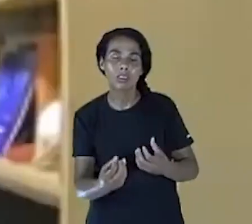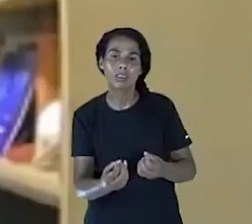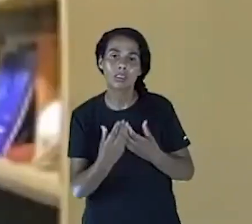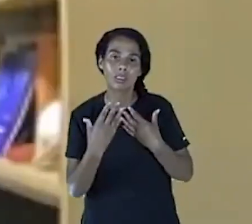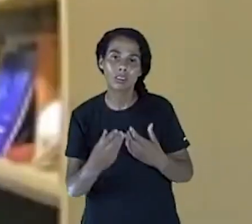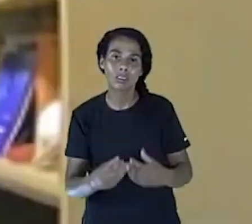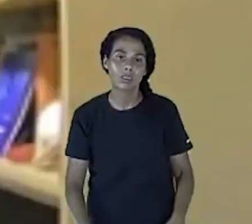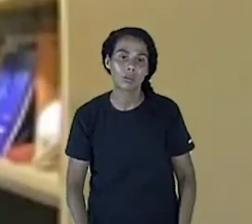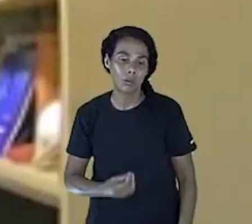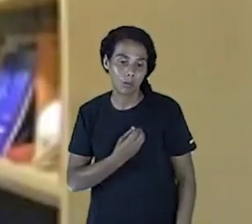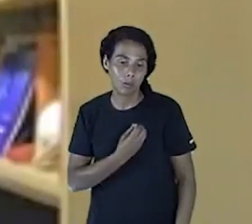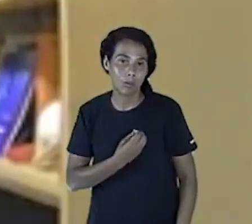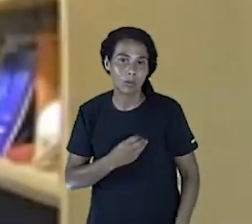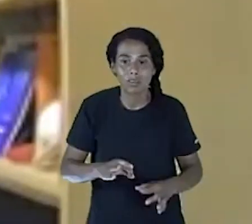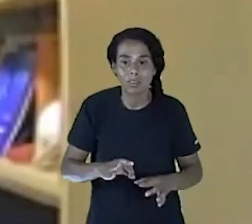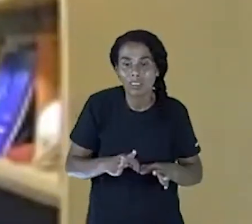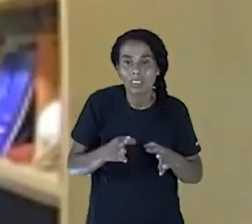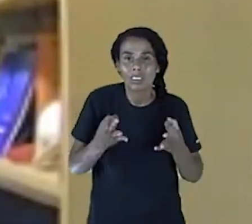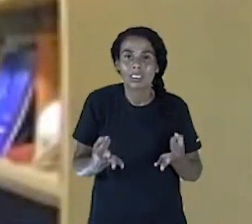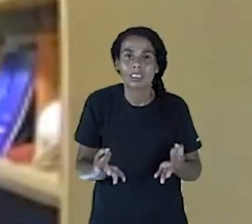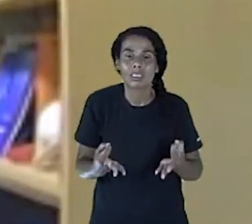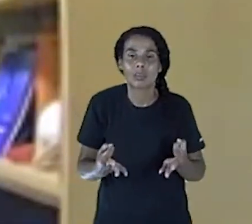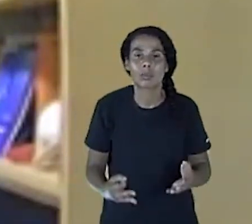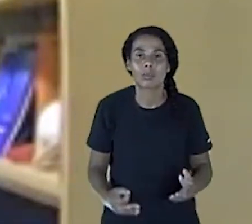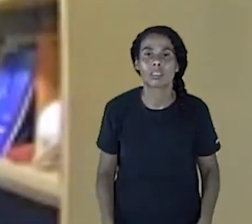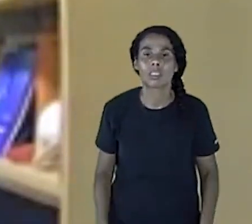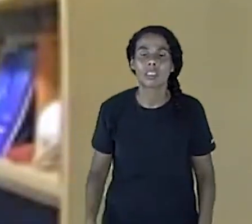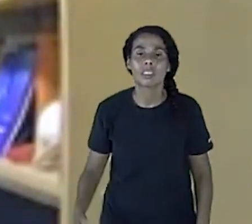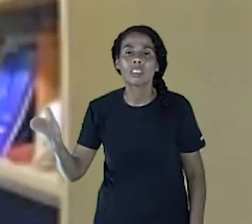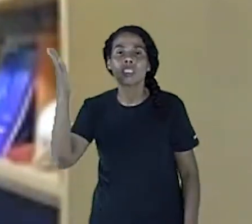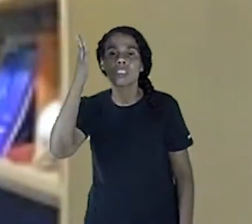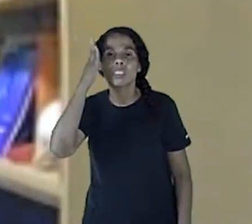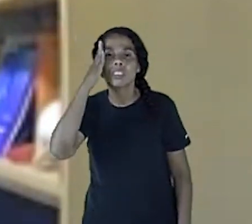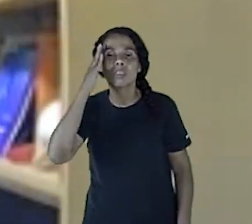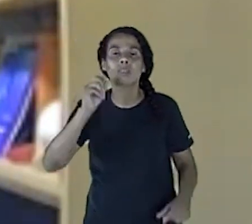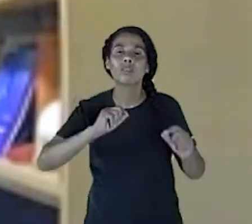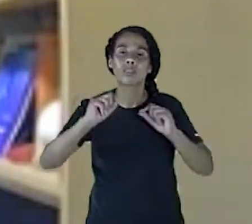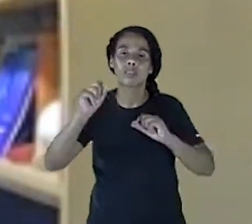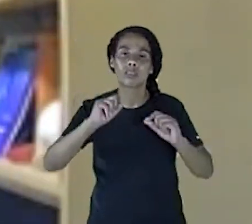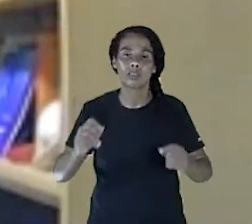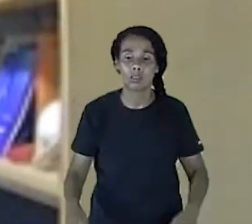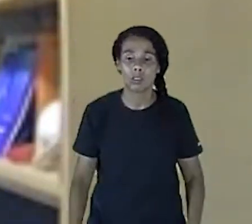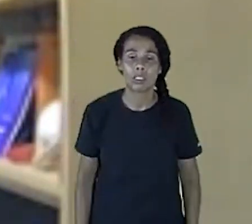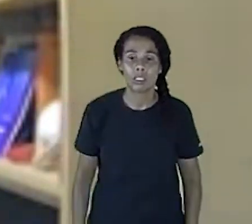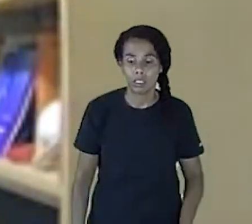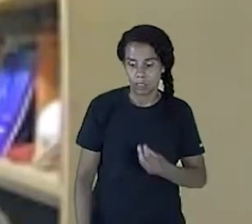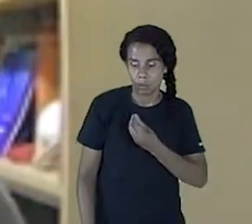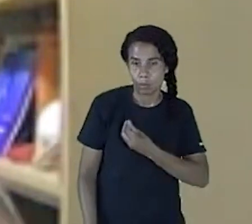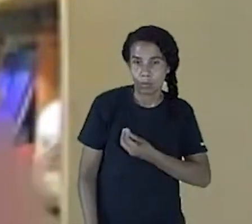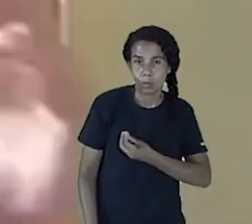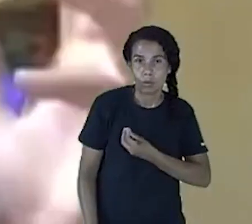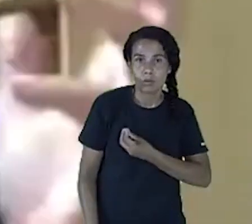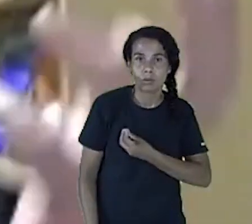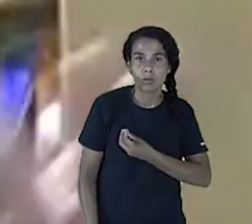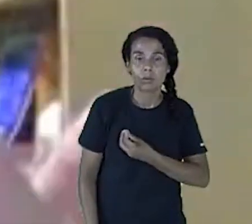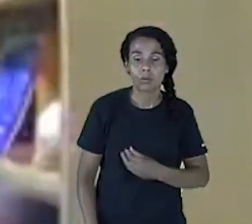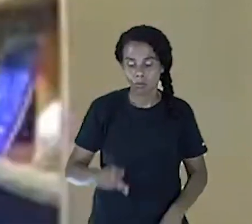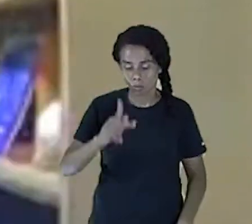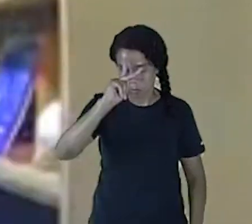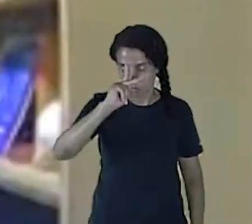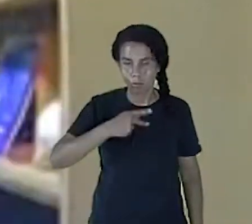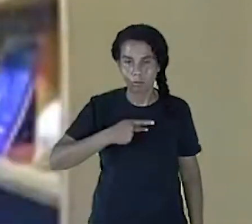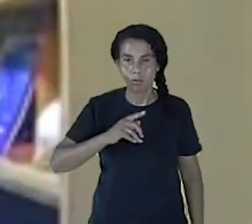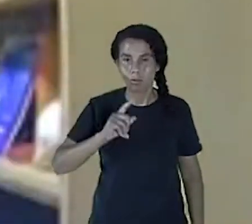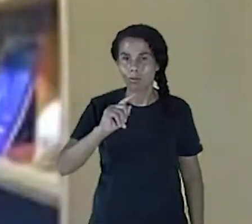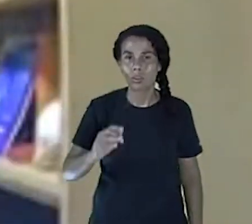mim e fora de mim, e aí eu aprendi com eles muitas coisas. E estou aprendendo com